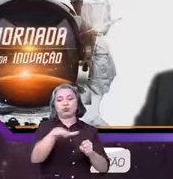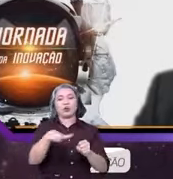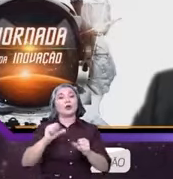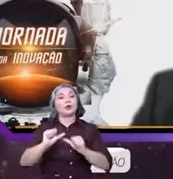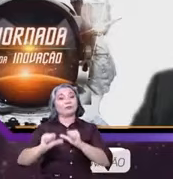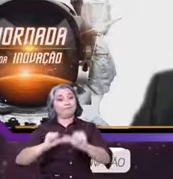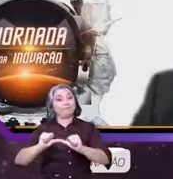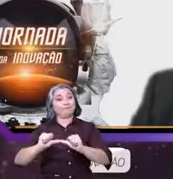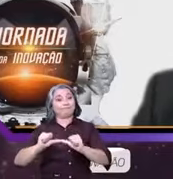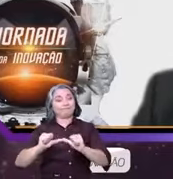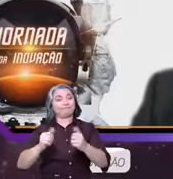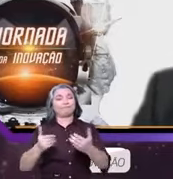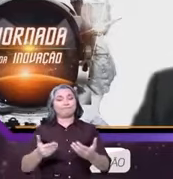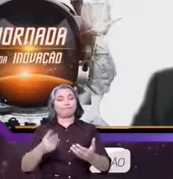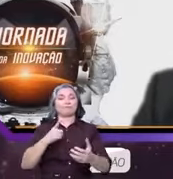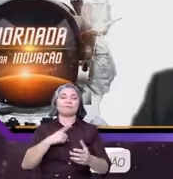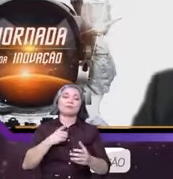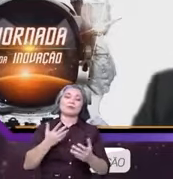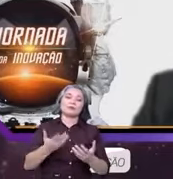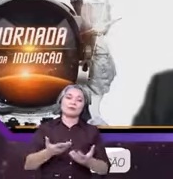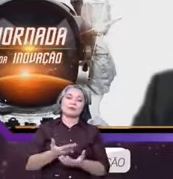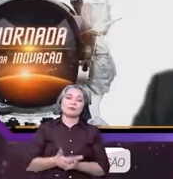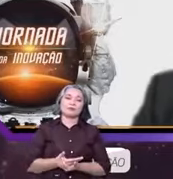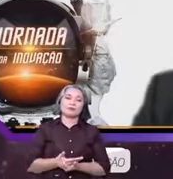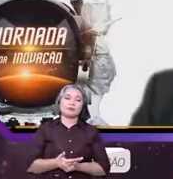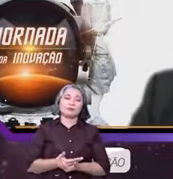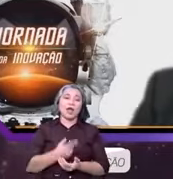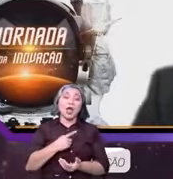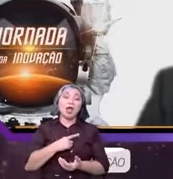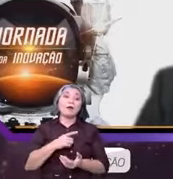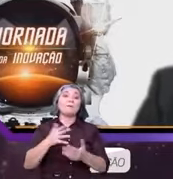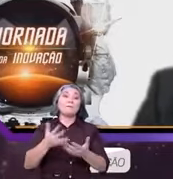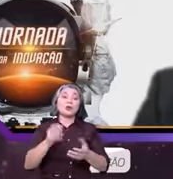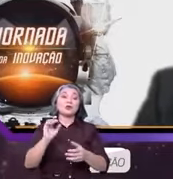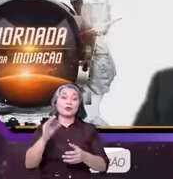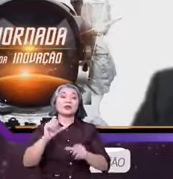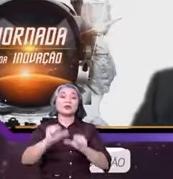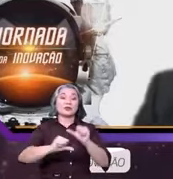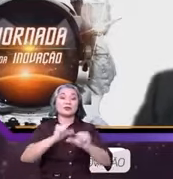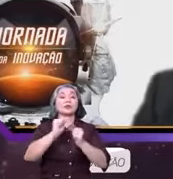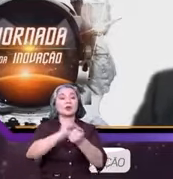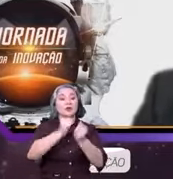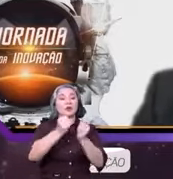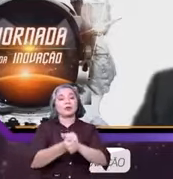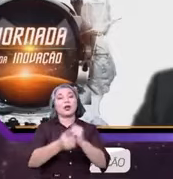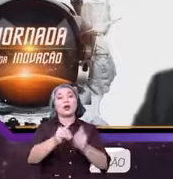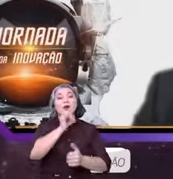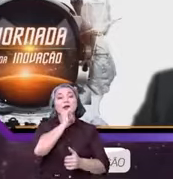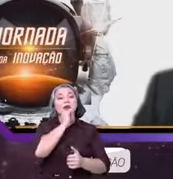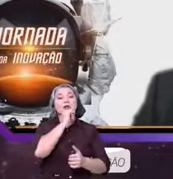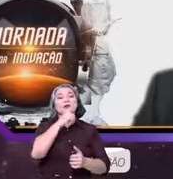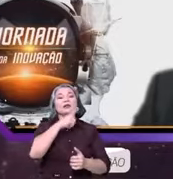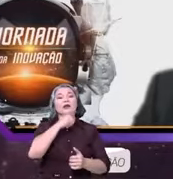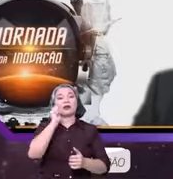mudança, envolve um envolvimento maior. E como eu coloquei até no exemplo ali, tem que